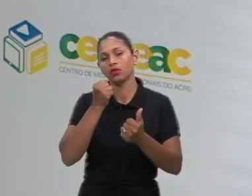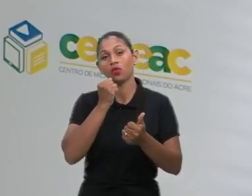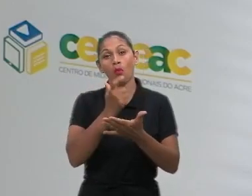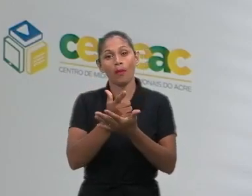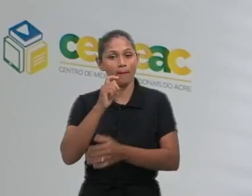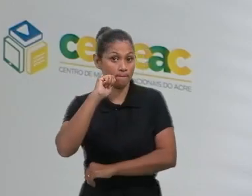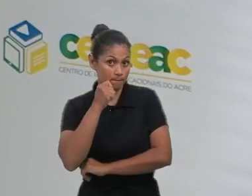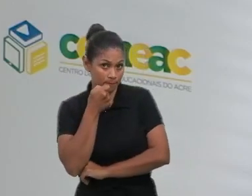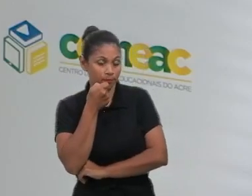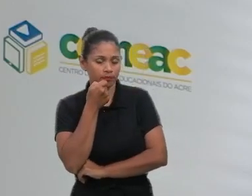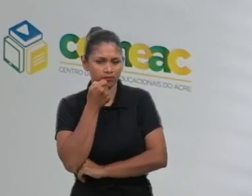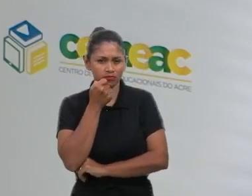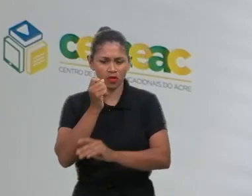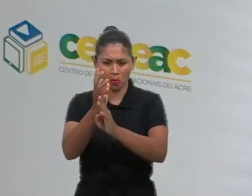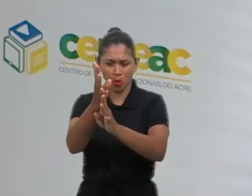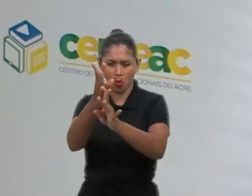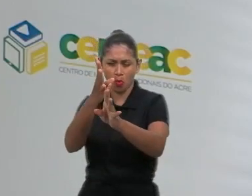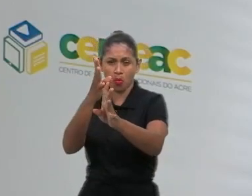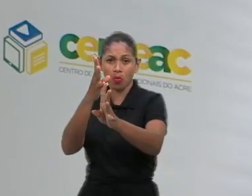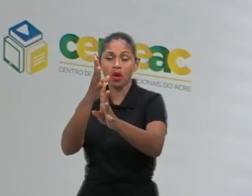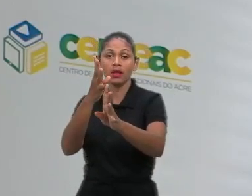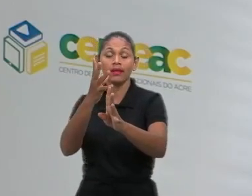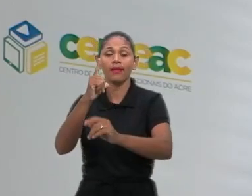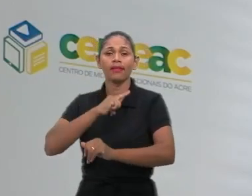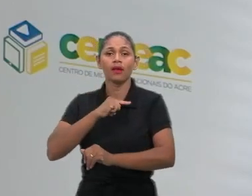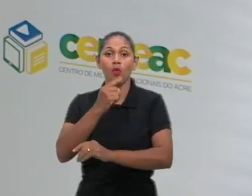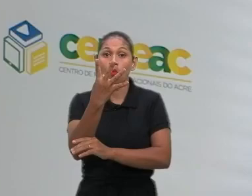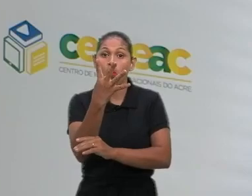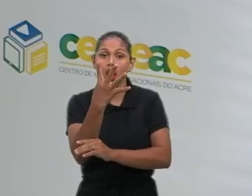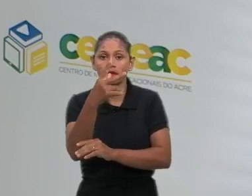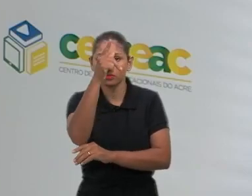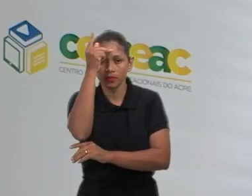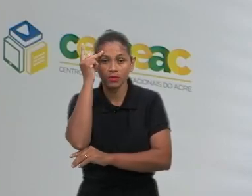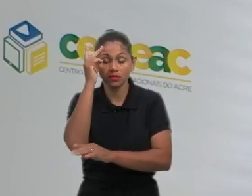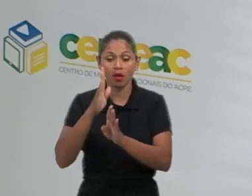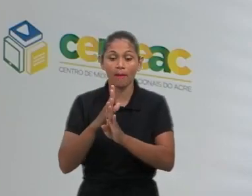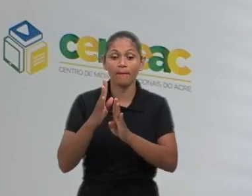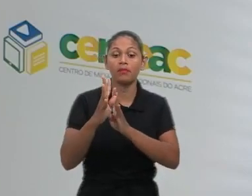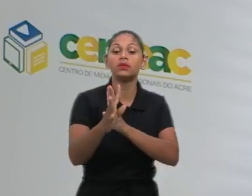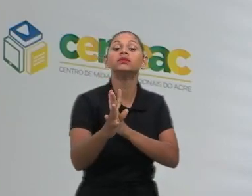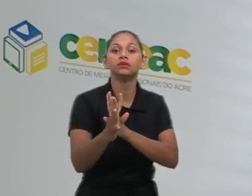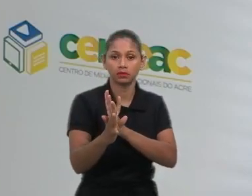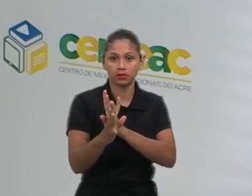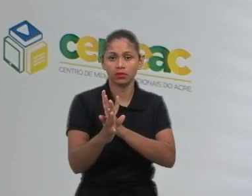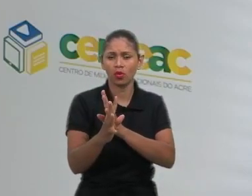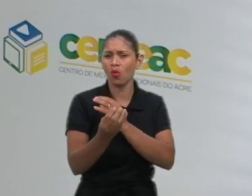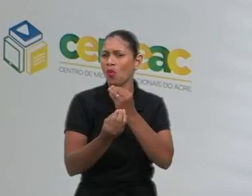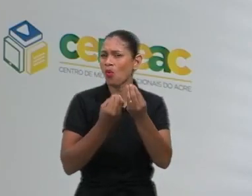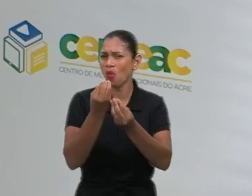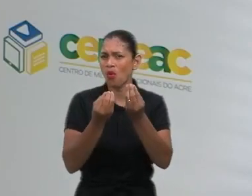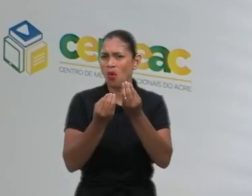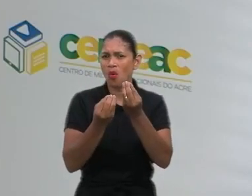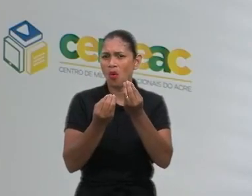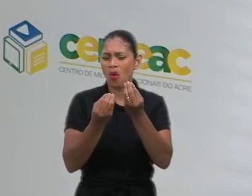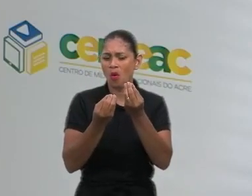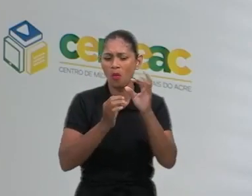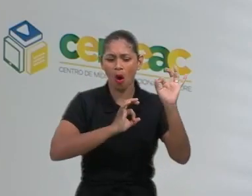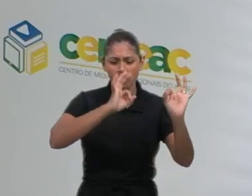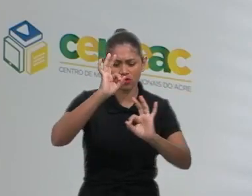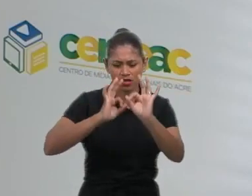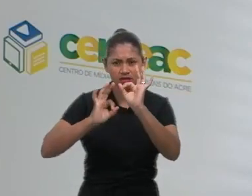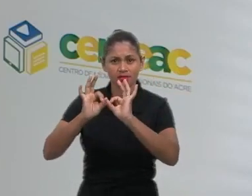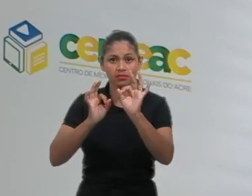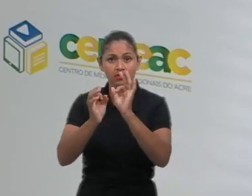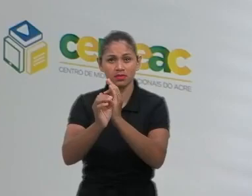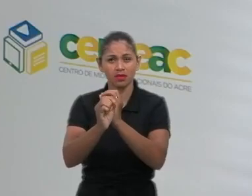pão e nessa fila de pão tem 4 pessoas na minha frente. De quantas maneiras essa fila pode ser reorganizada? Se eu tenho 4